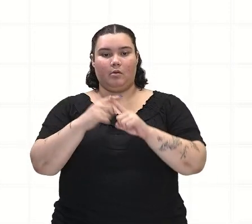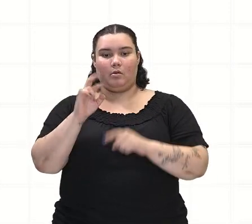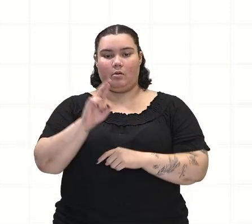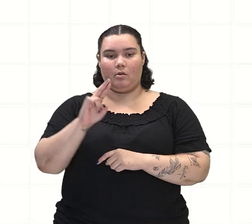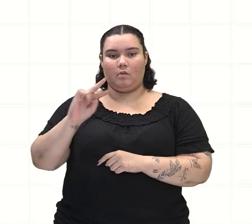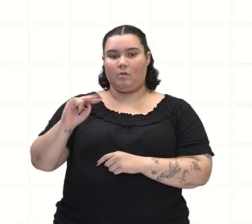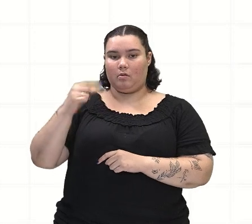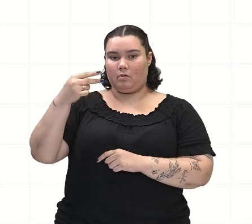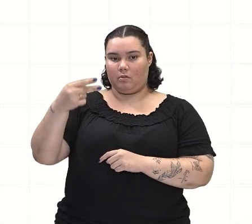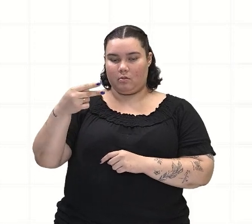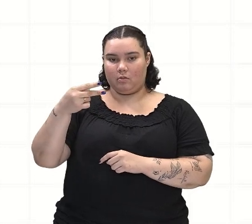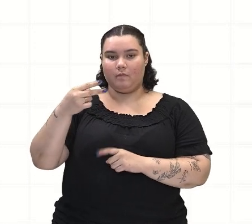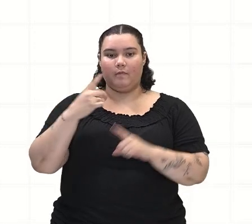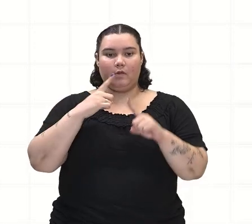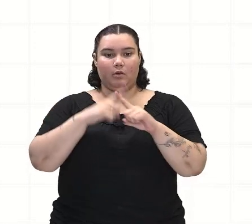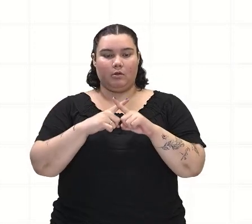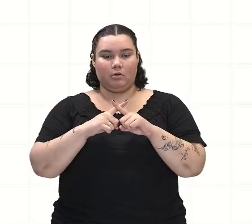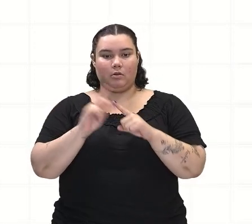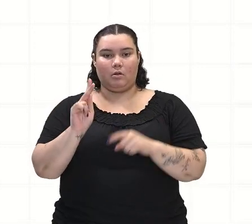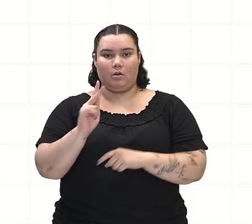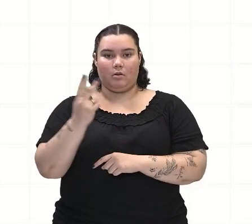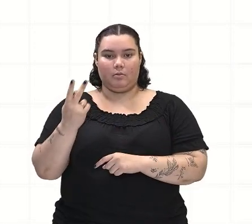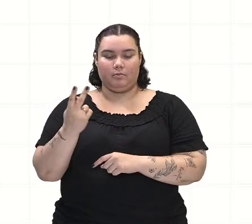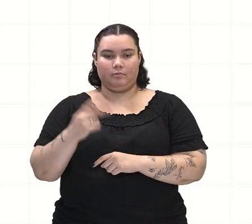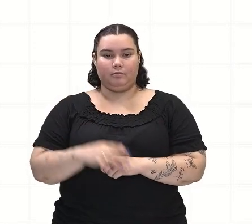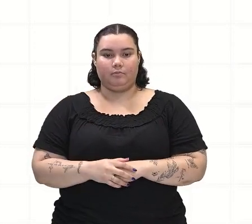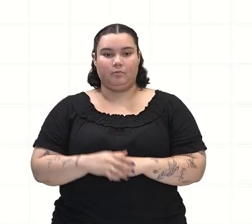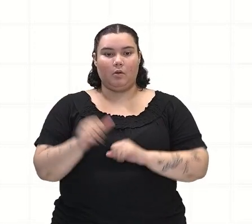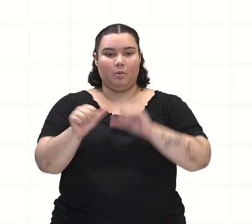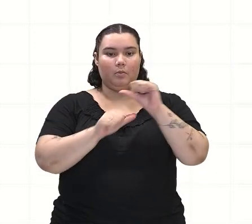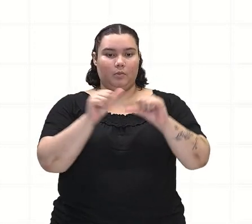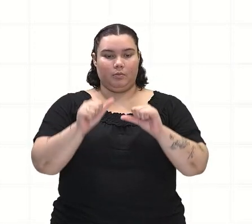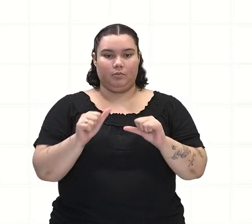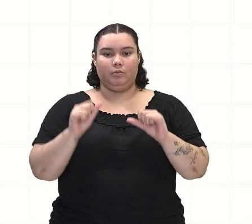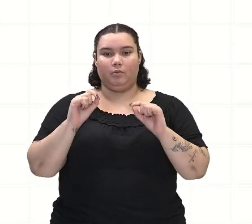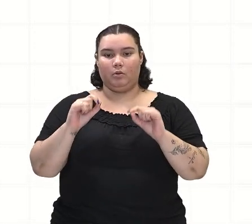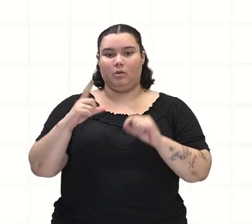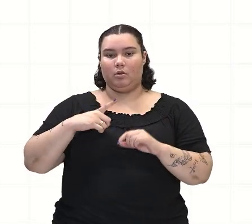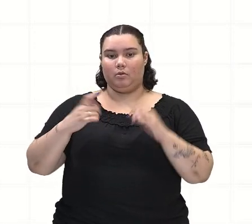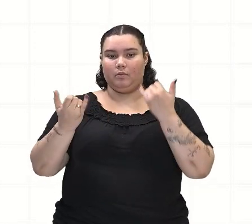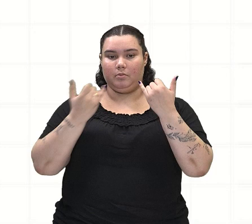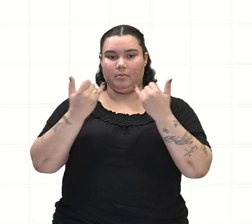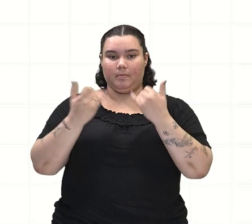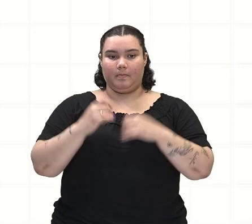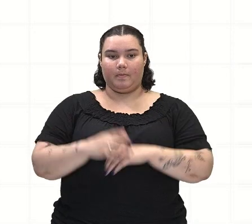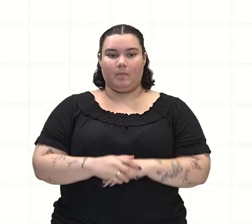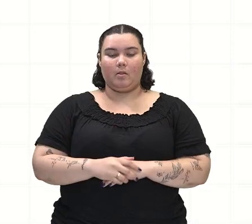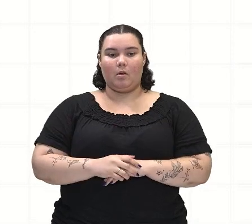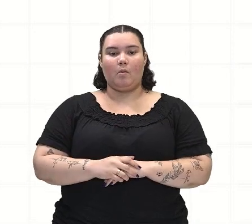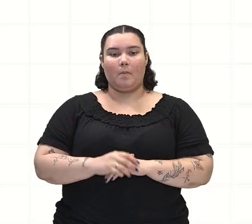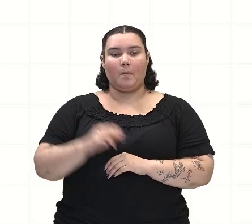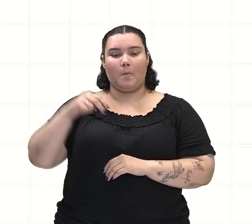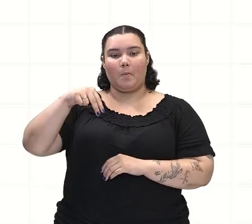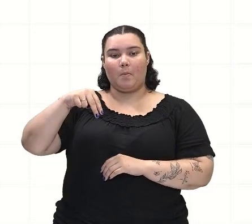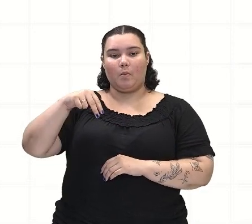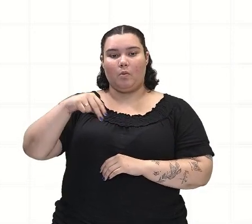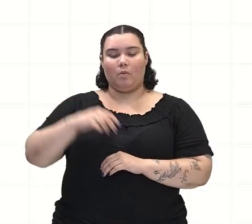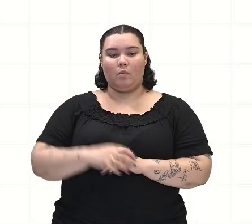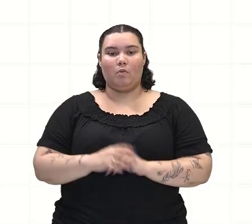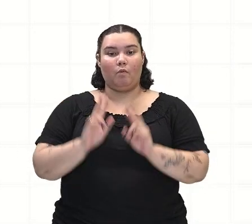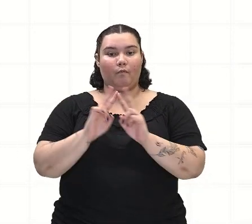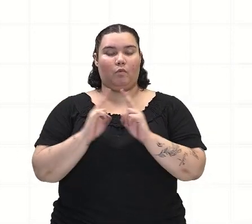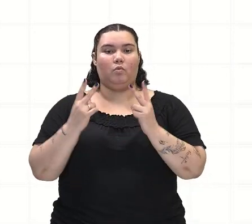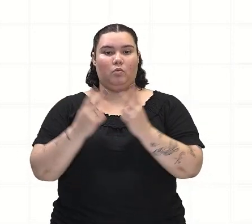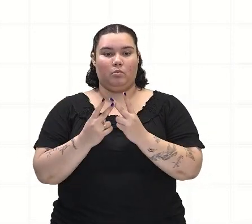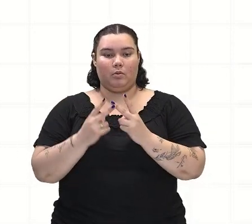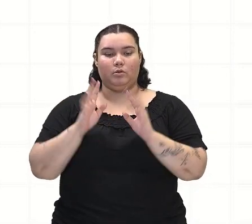ao quadrado vezes H. Aí eu vou substituir o que eu tenho aqui, né? O π, o